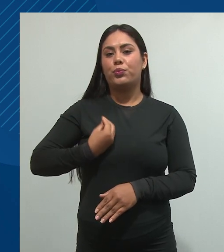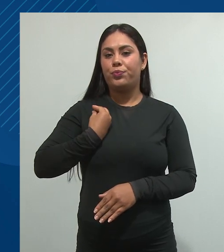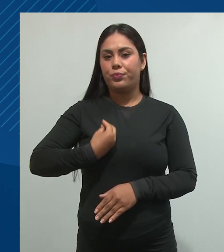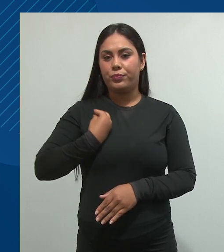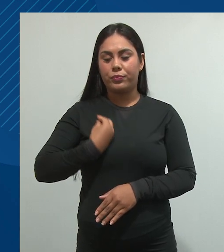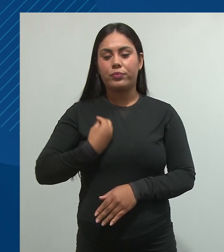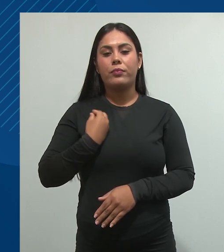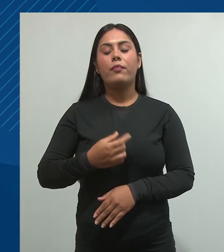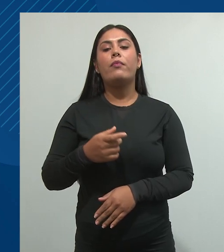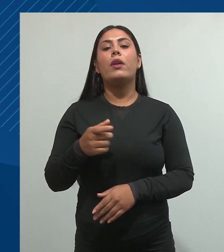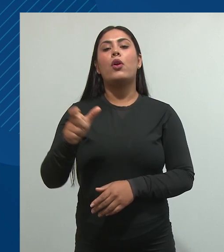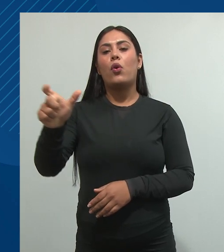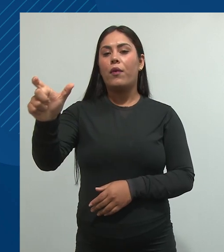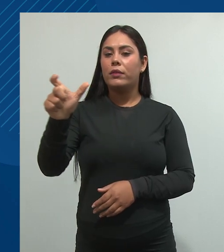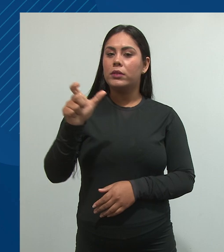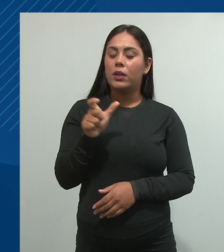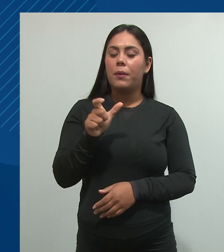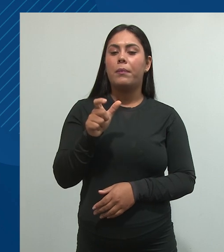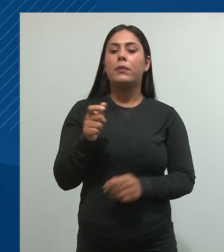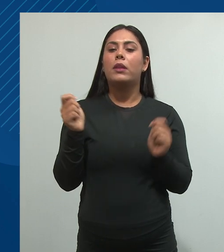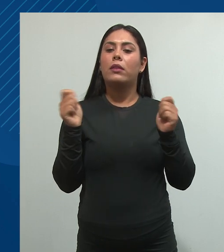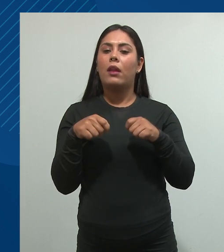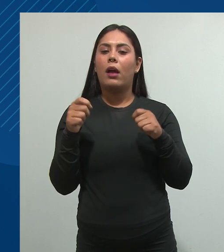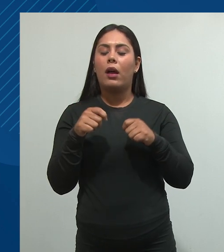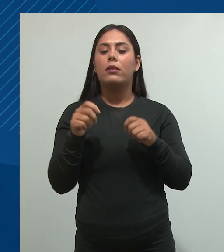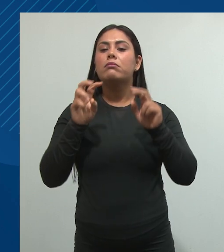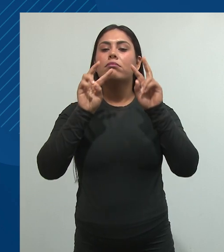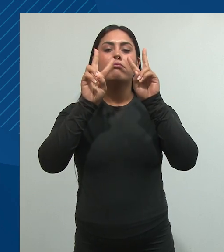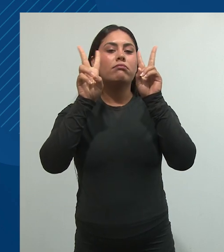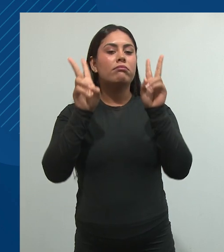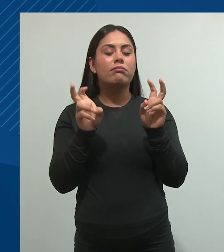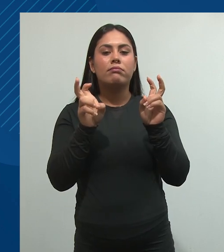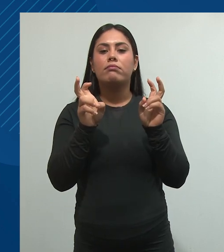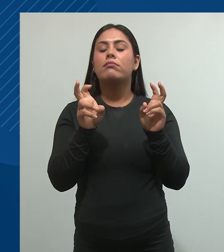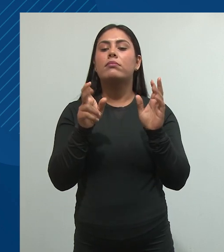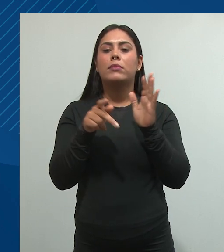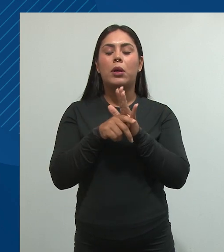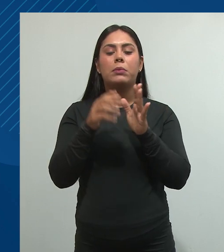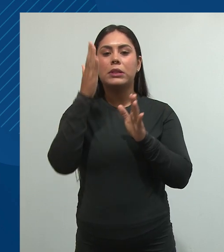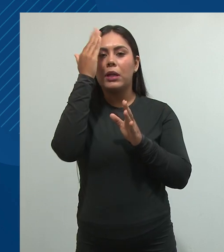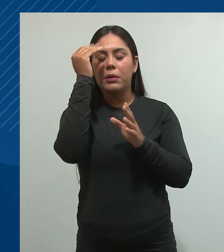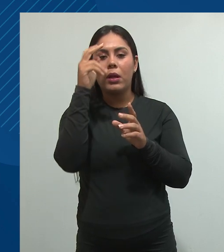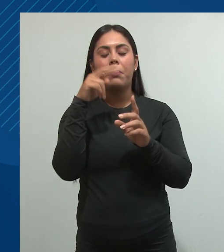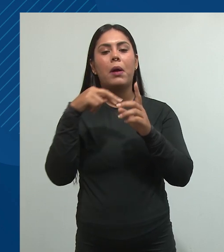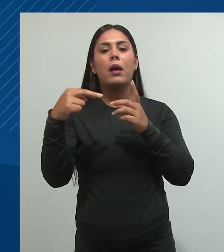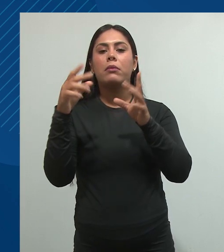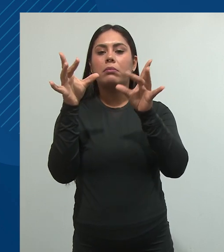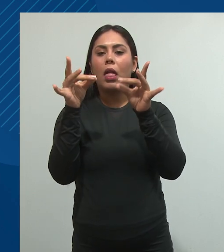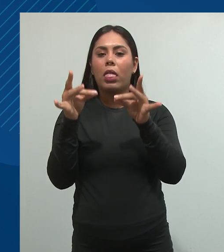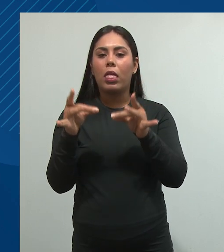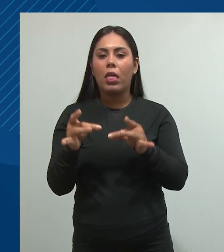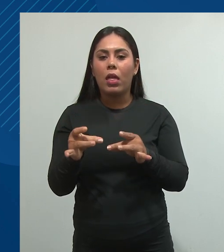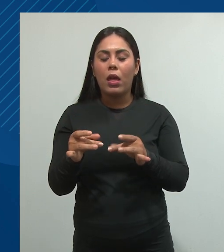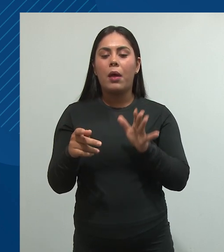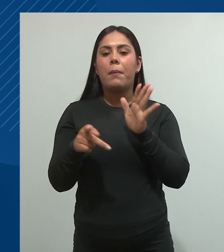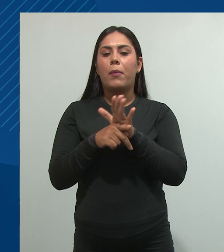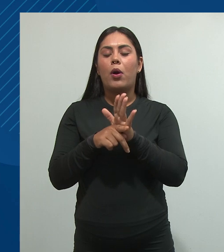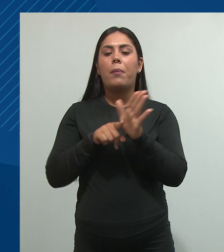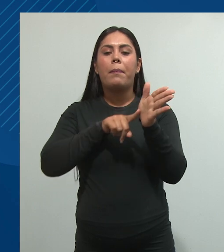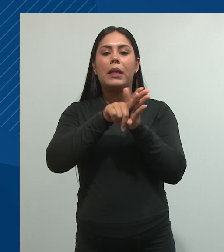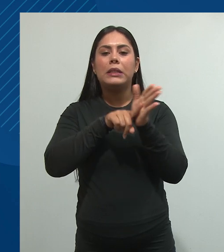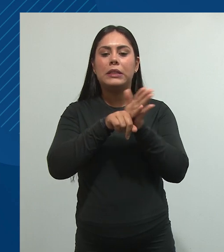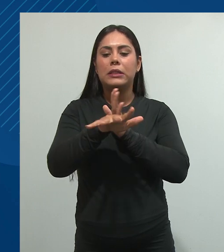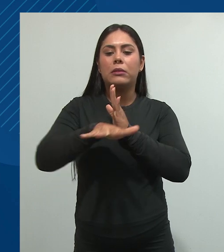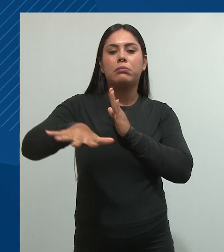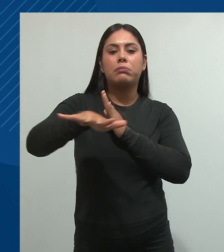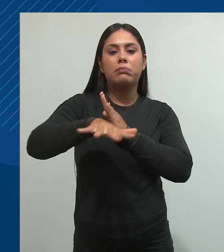né, que veio ao nosso convite para que a gente pudesse tratar do tema Observação e Descrição em Pesquisa de Campo. Agradecer a